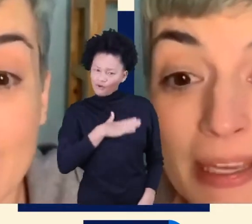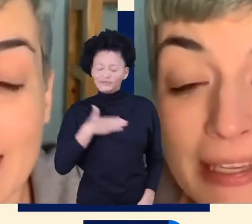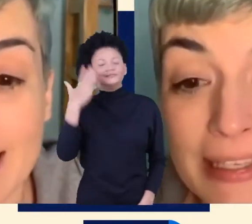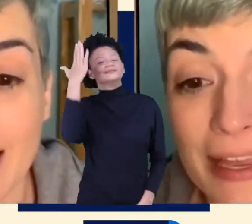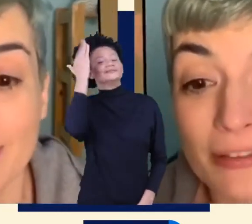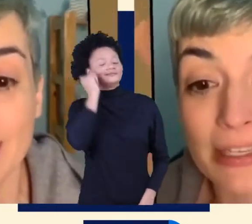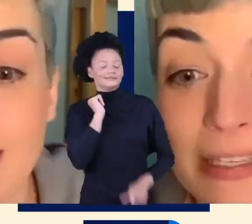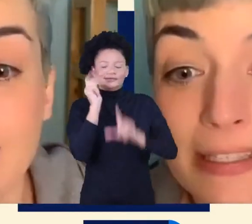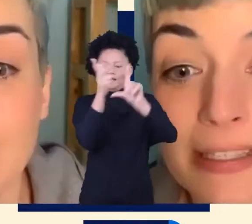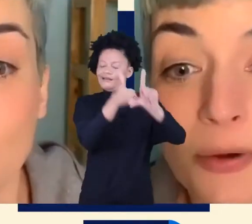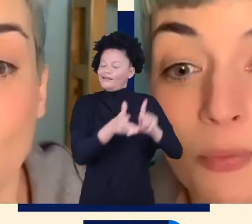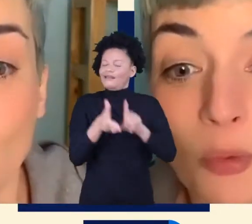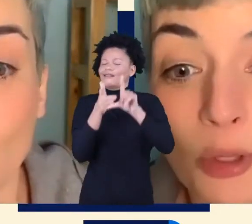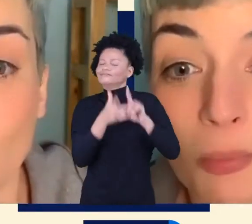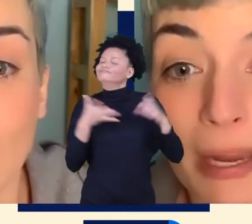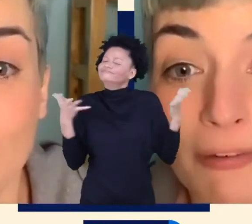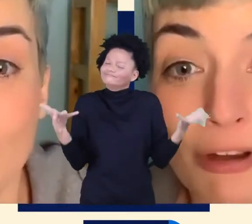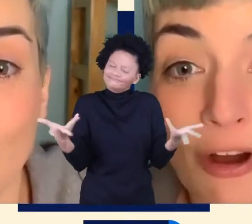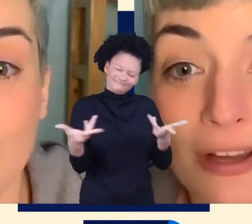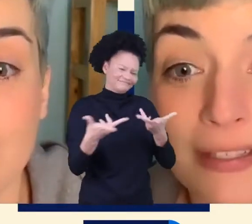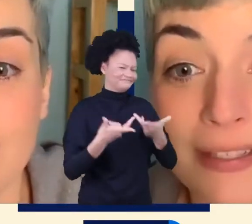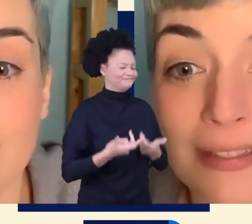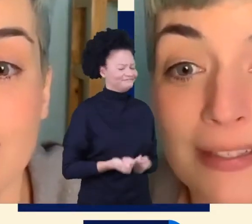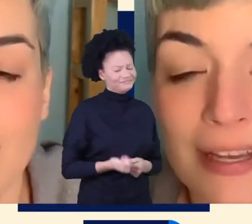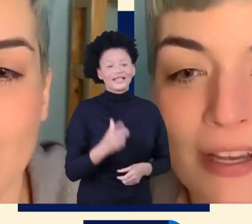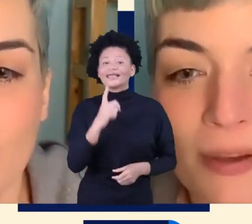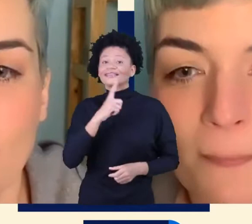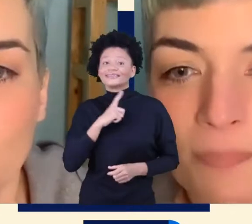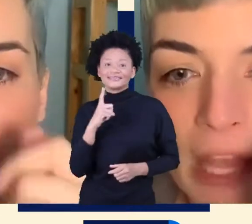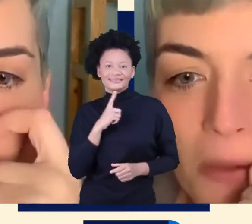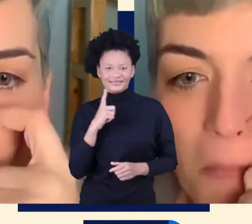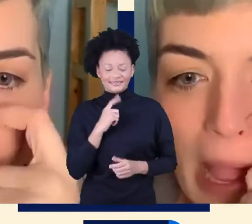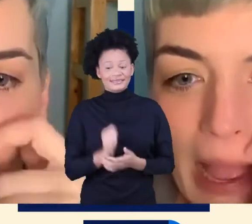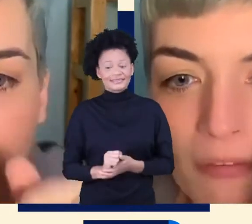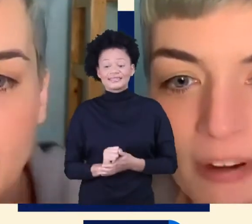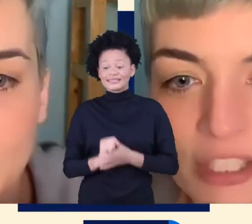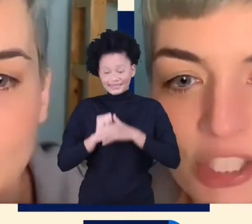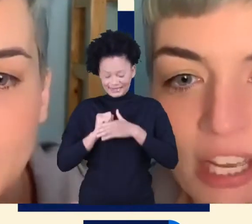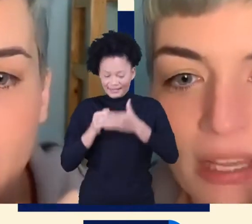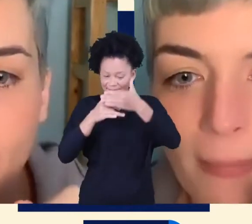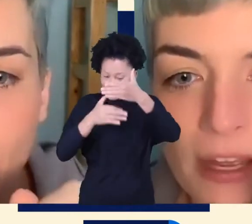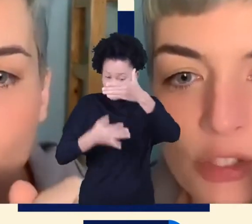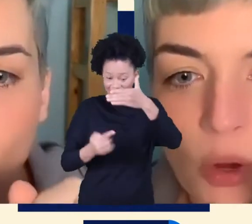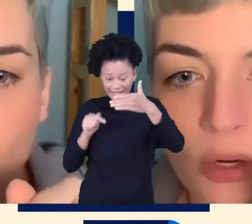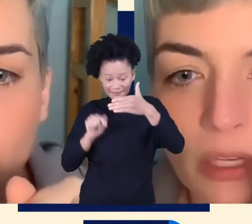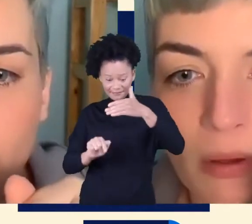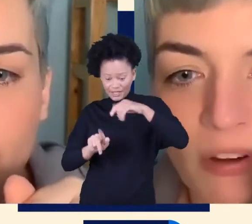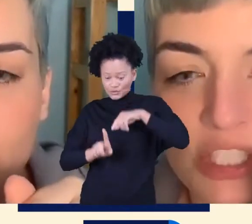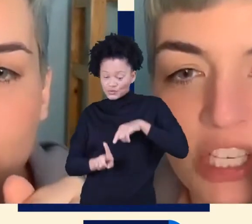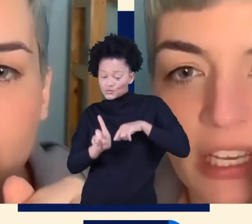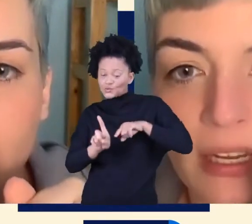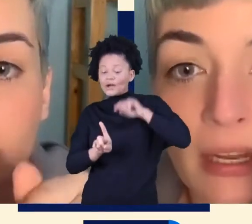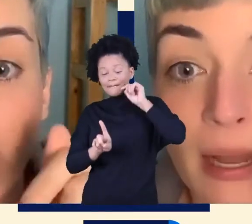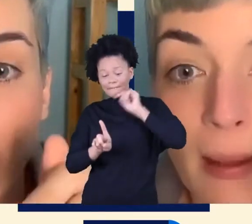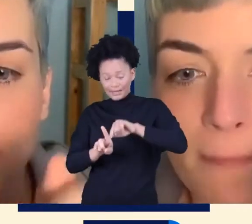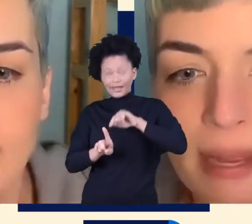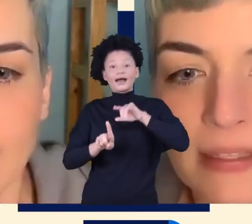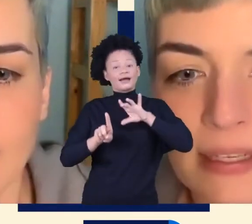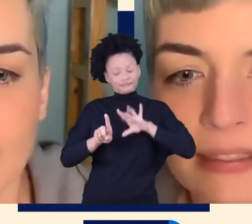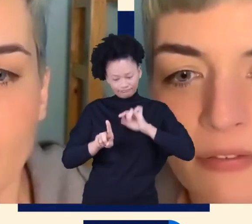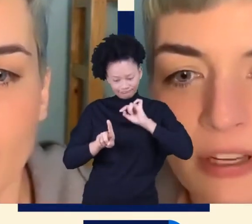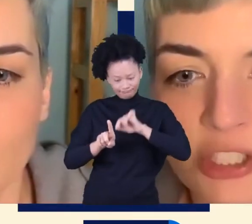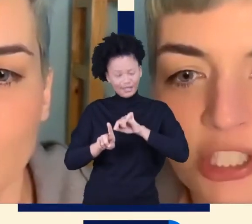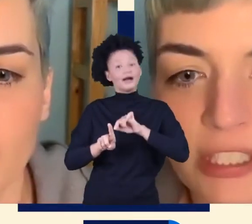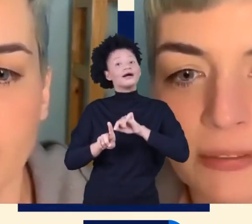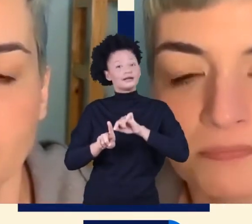já sabem que as lives aqui são muito maravilhosas. Tem uma flechinha aqui embaixo, ó. Não tem uma flechinha?